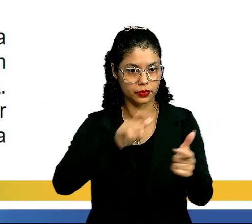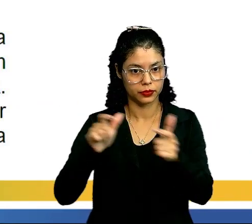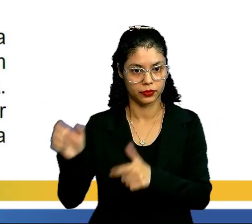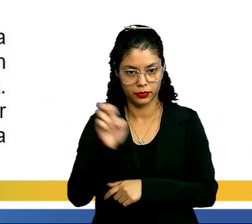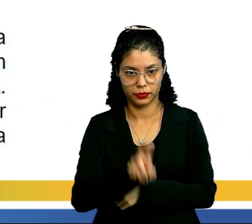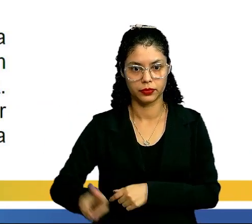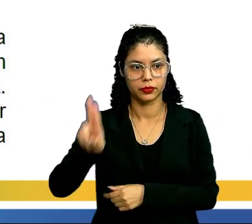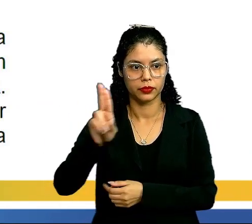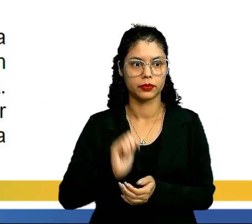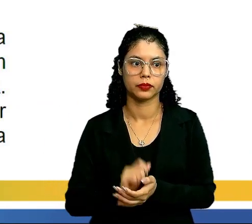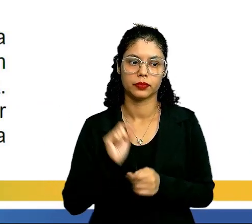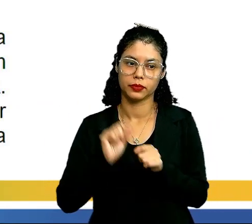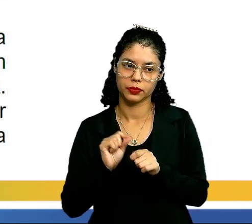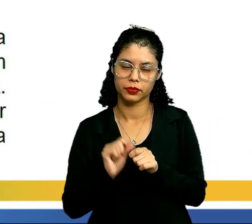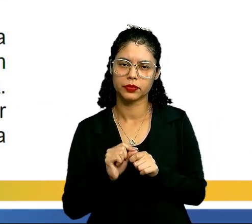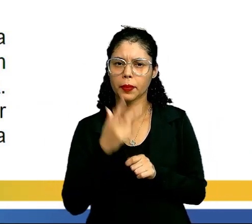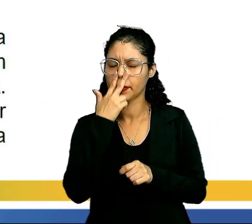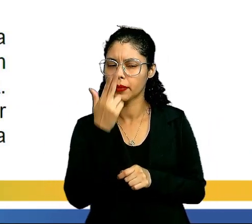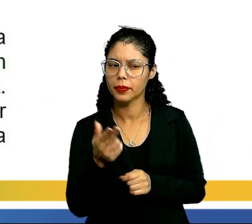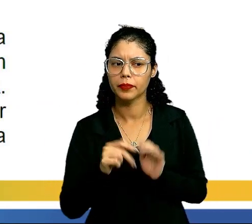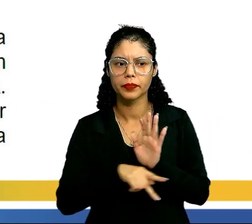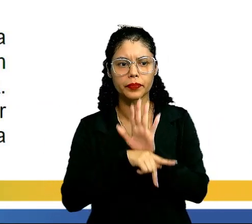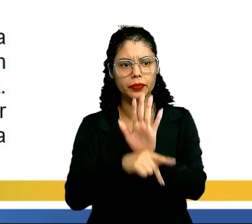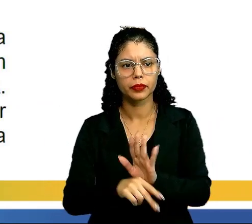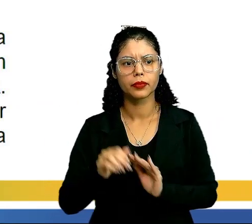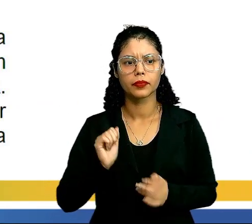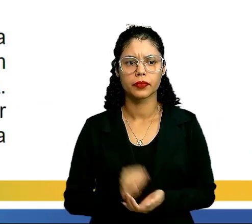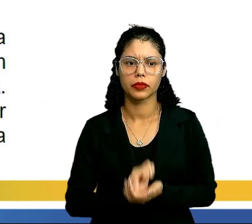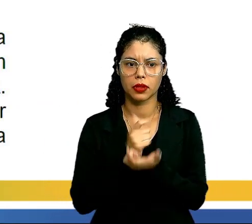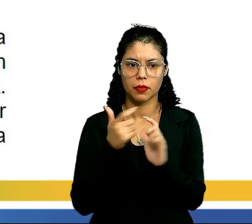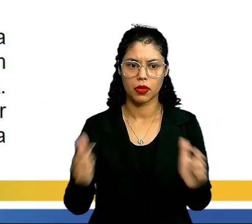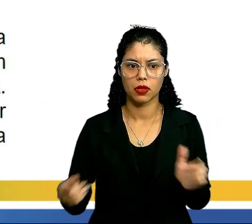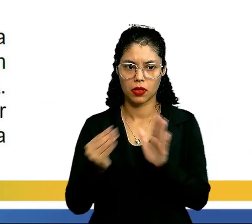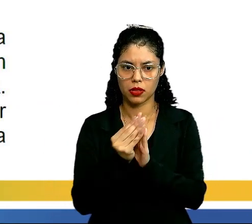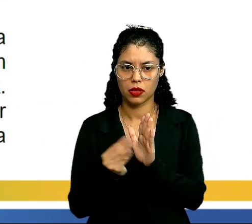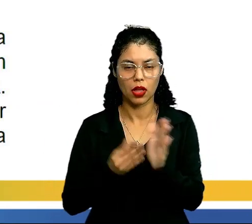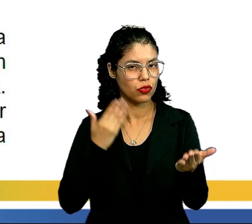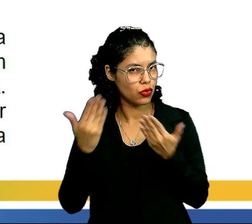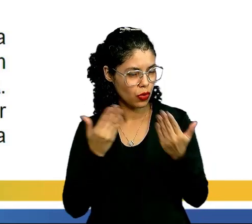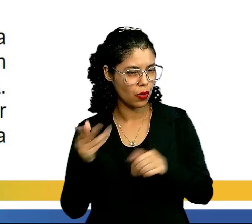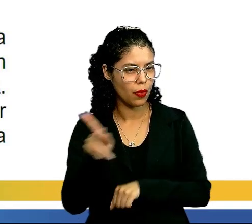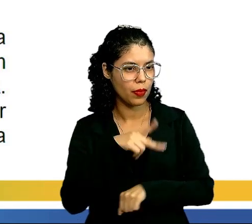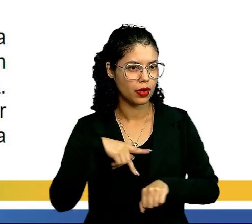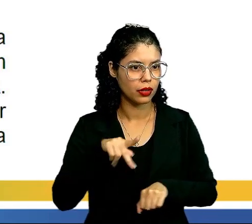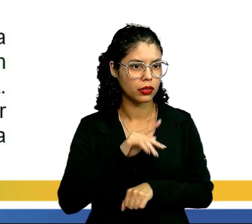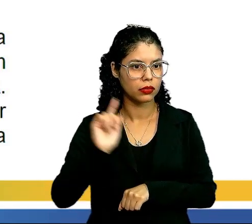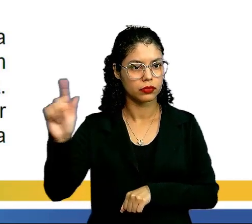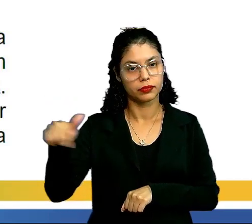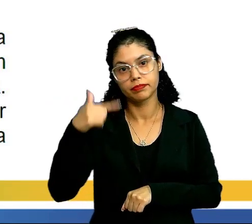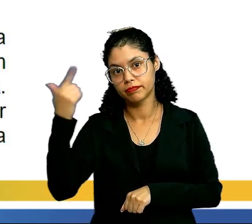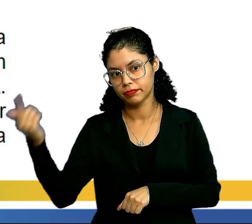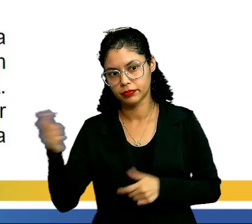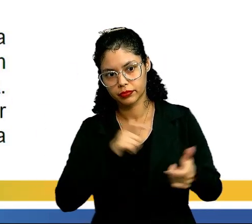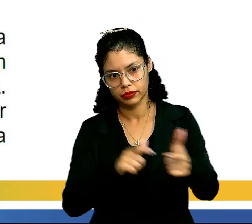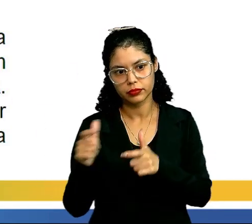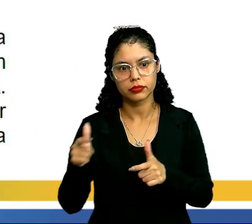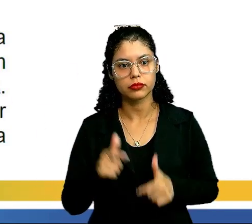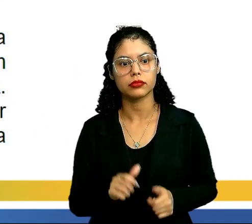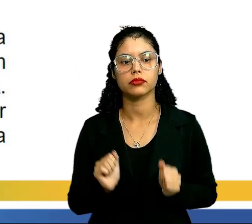localização europeia e faz parecer proporcionalmente maior do que é de fato, em comparação aos